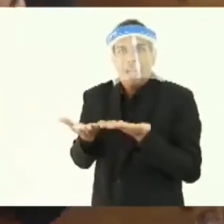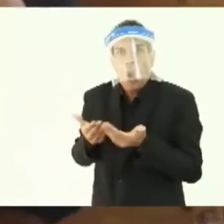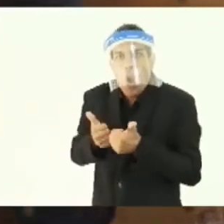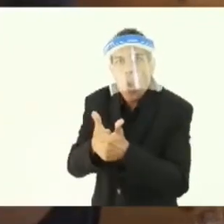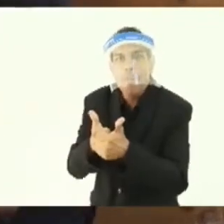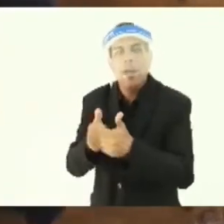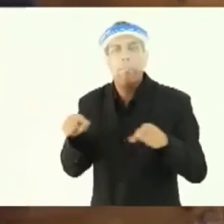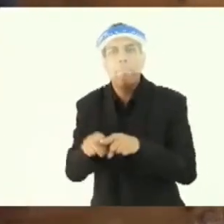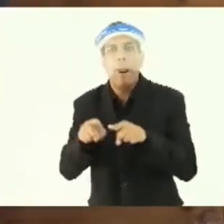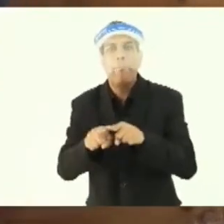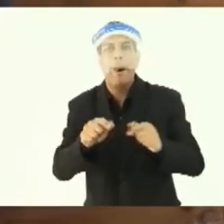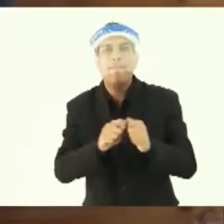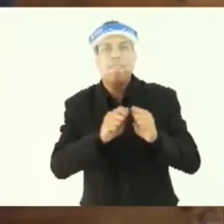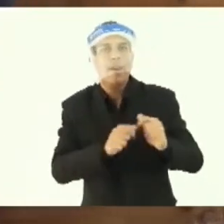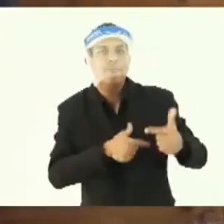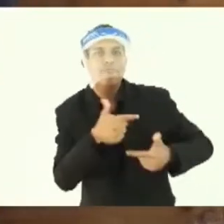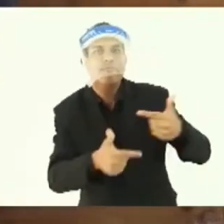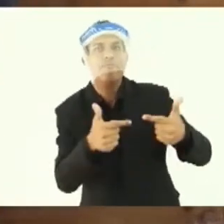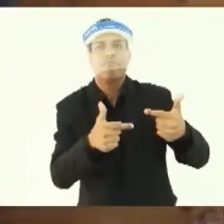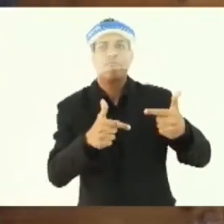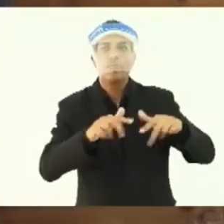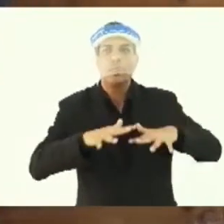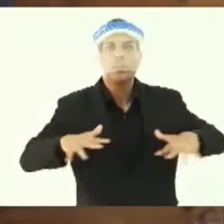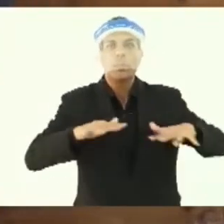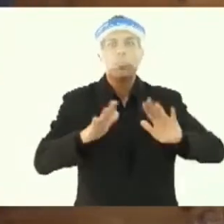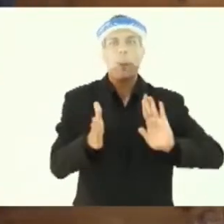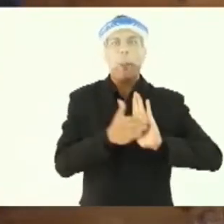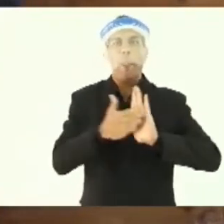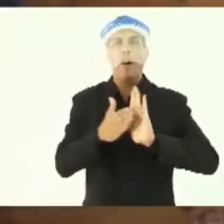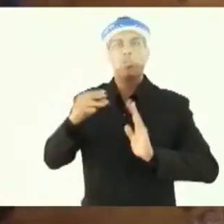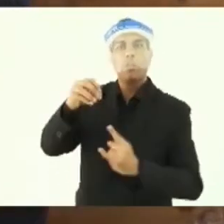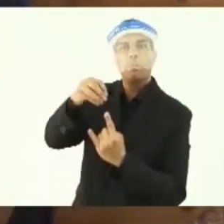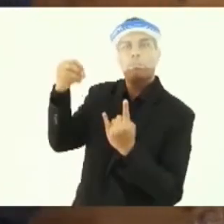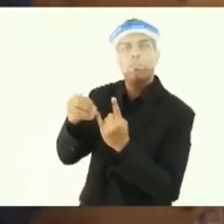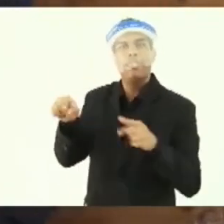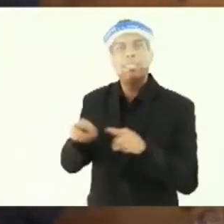acompanhamento, mas está no fazer cotidiano da própria Fundação e, obviamente, de suas unidades.